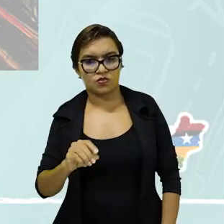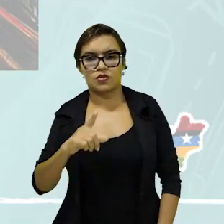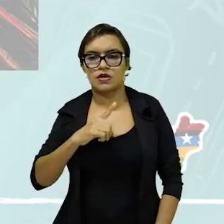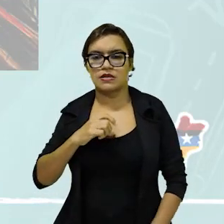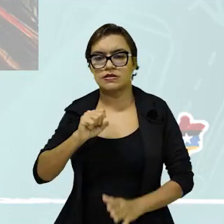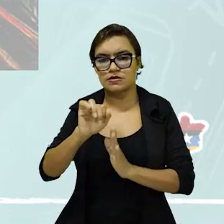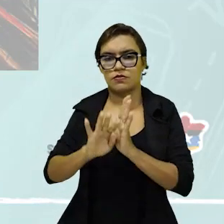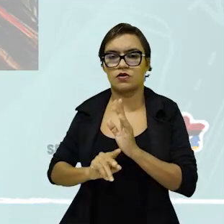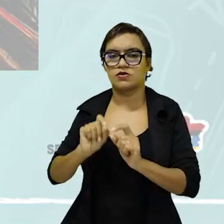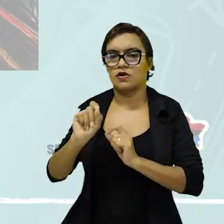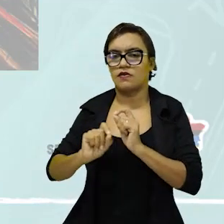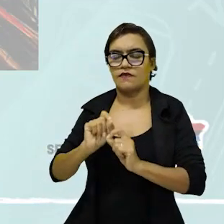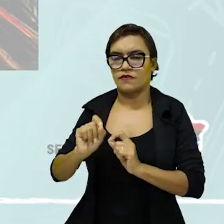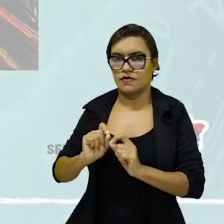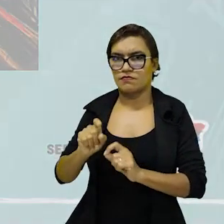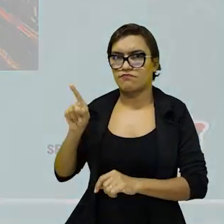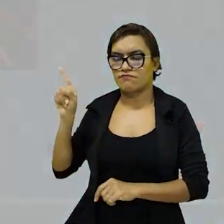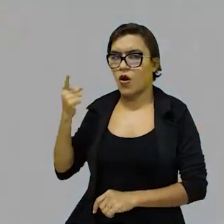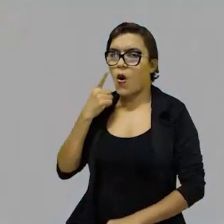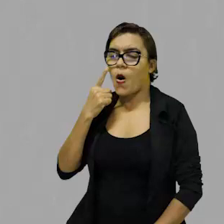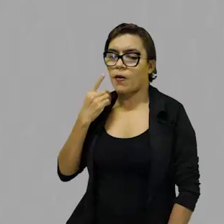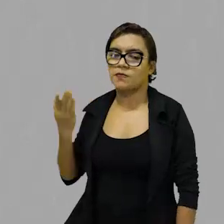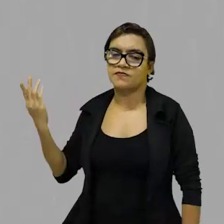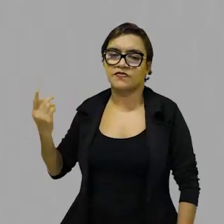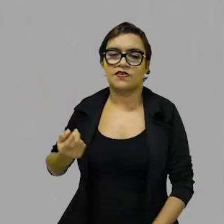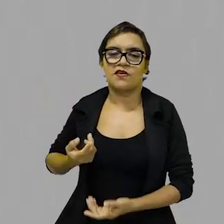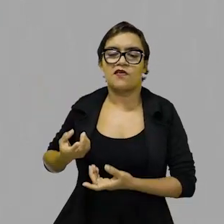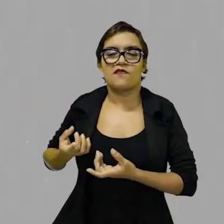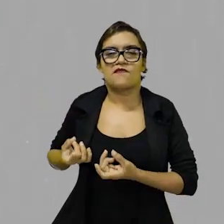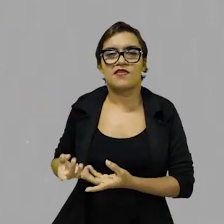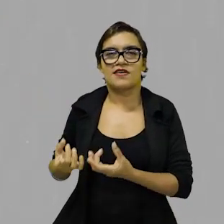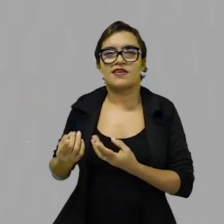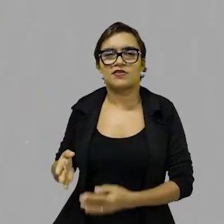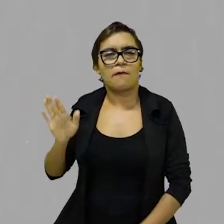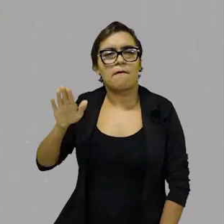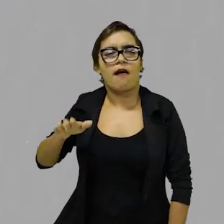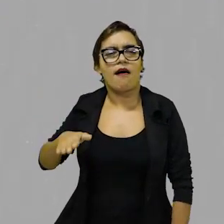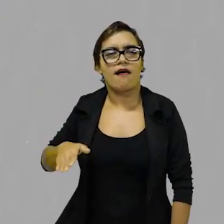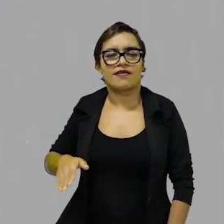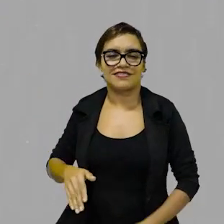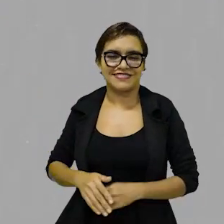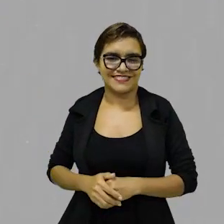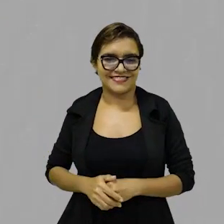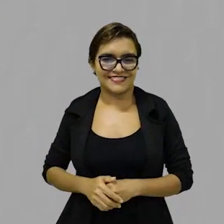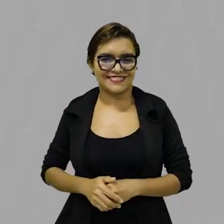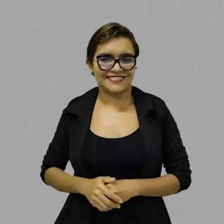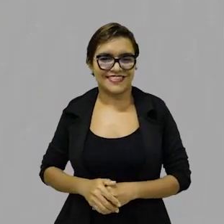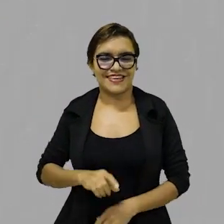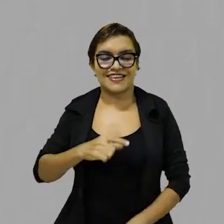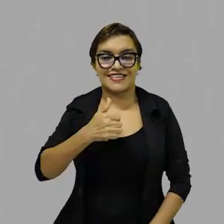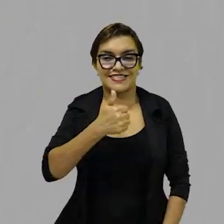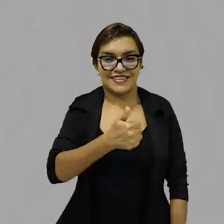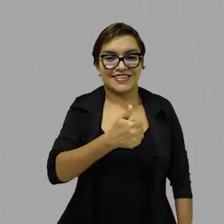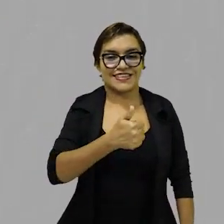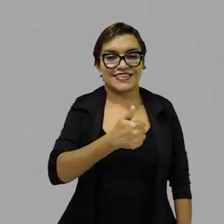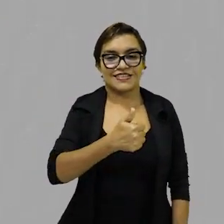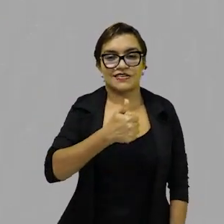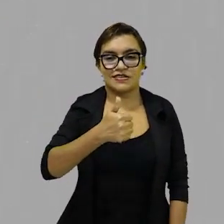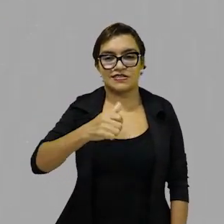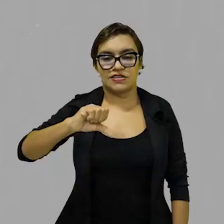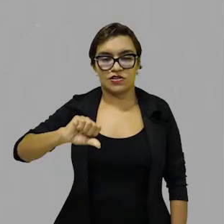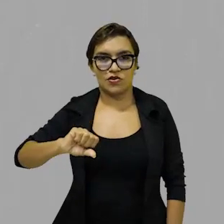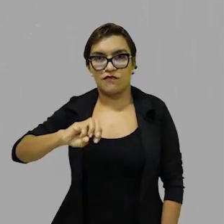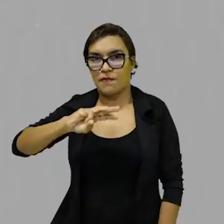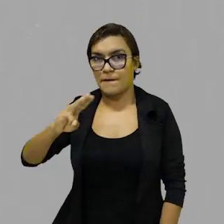desses 4 quadros, um foi vendido pela bagatela, um preço de quase 120 milhões de dólares. O interessante dessa obra